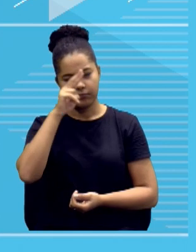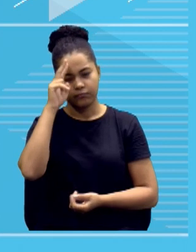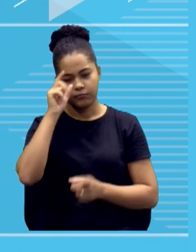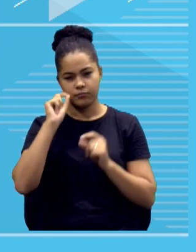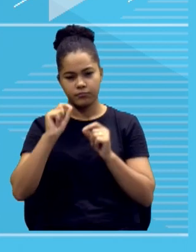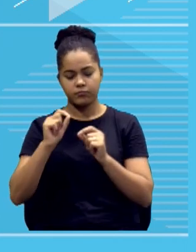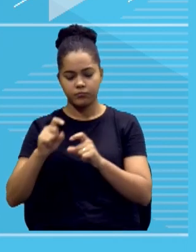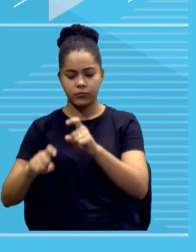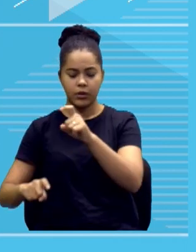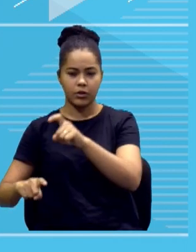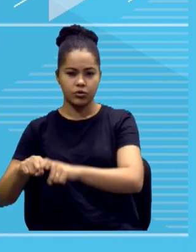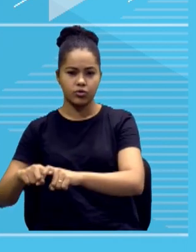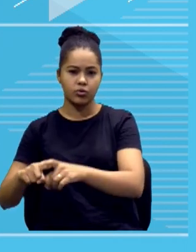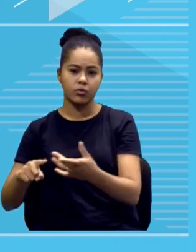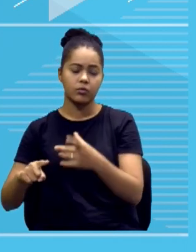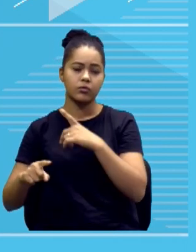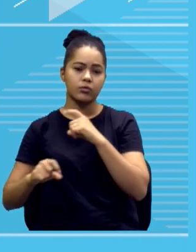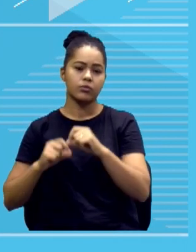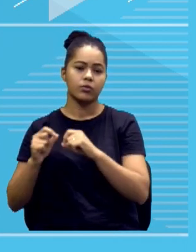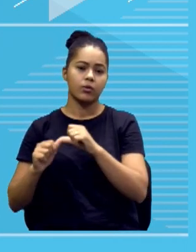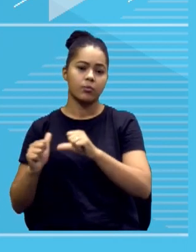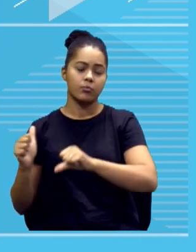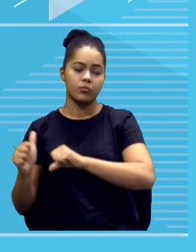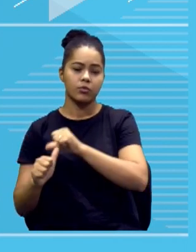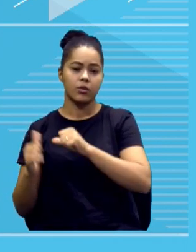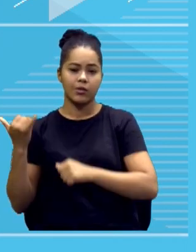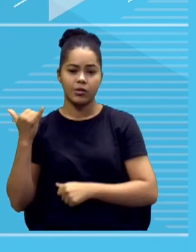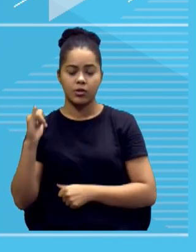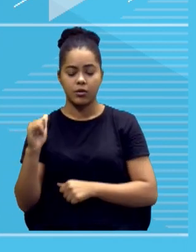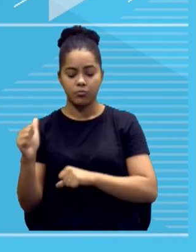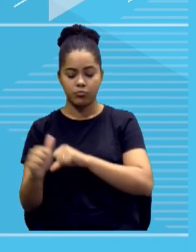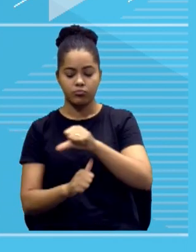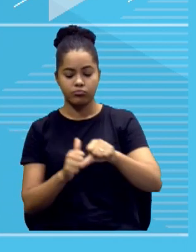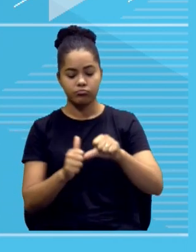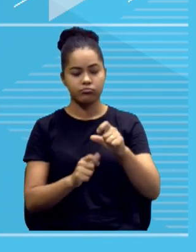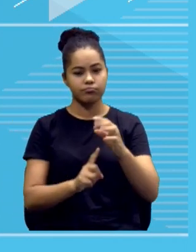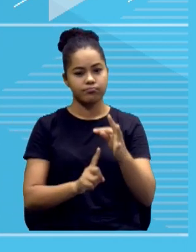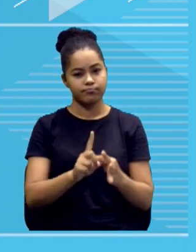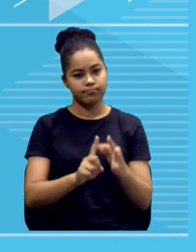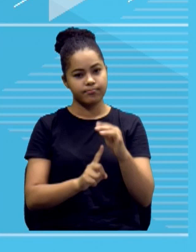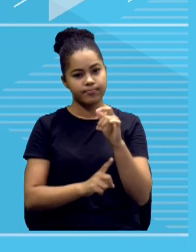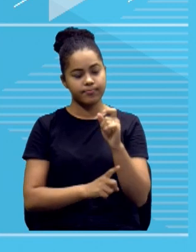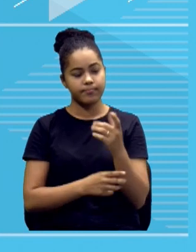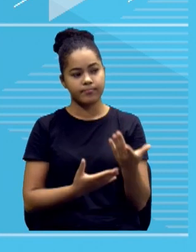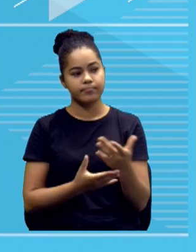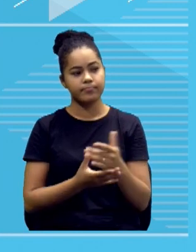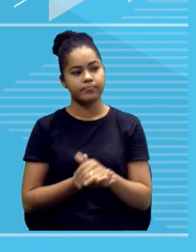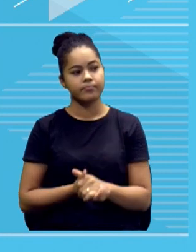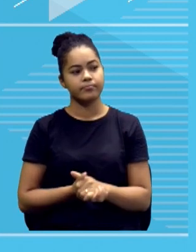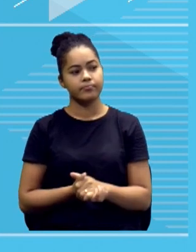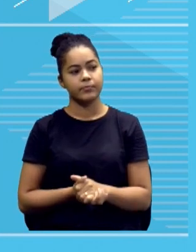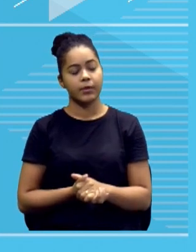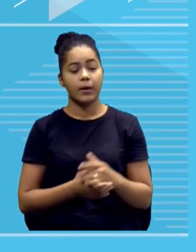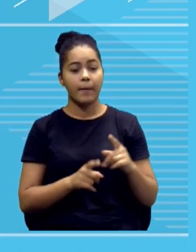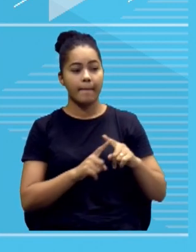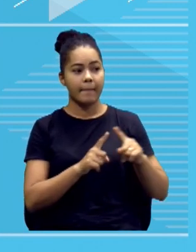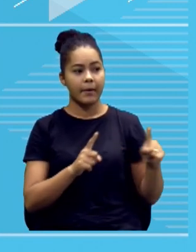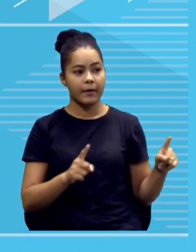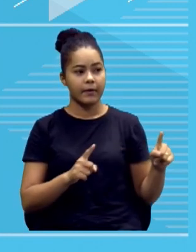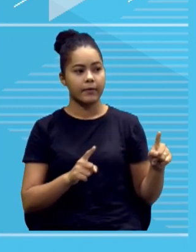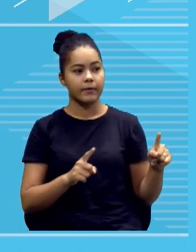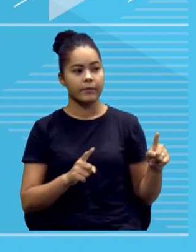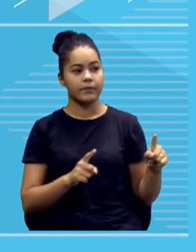energia térmica? Pois é, o gerador ele transforma mecânica em elétrica. E esse processo é chamado